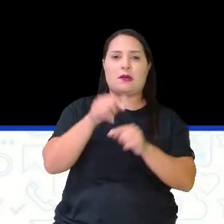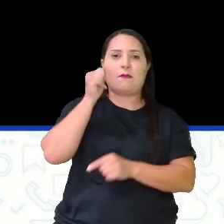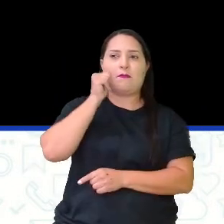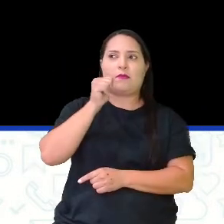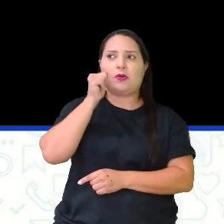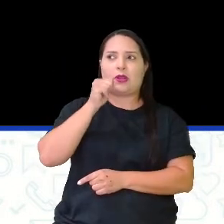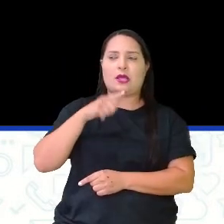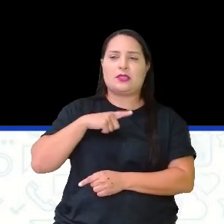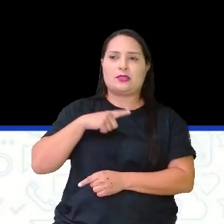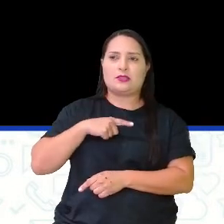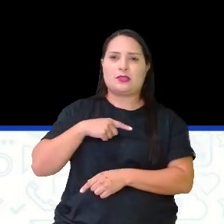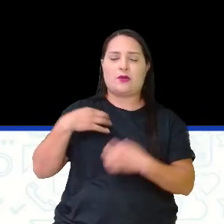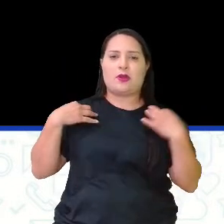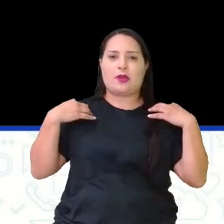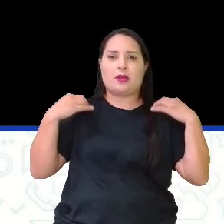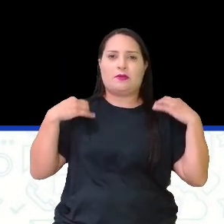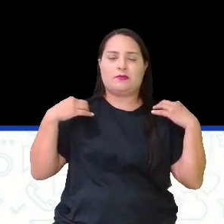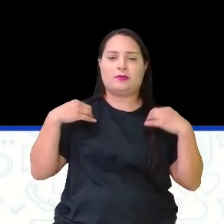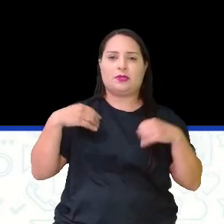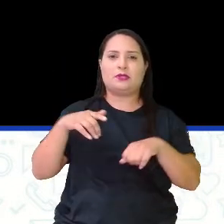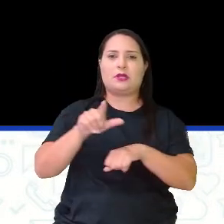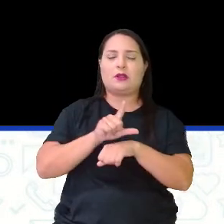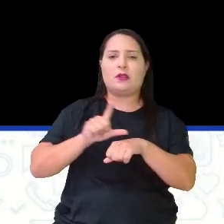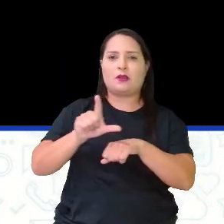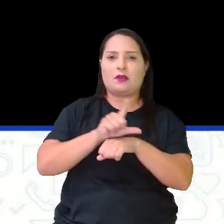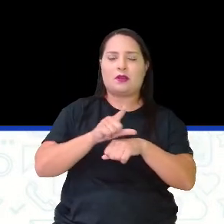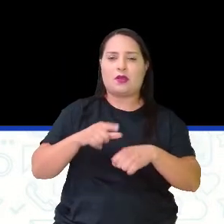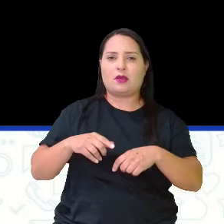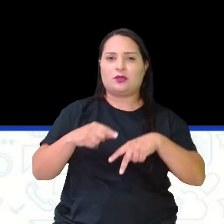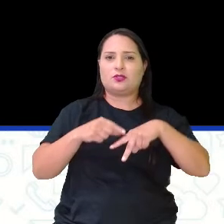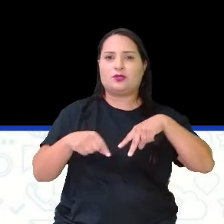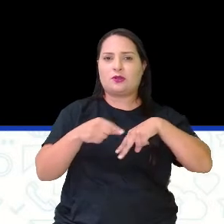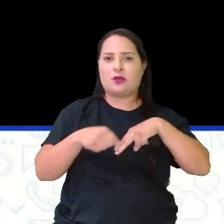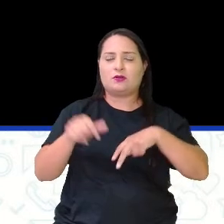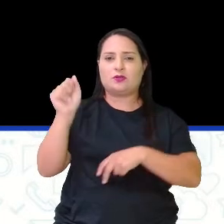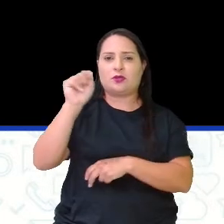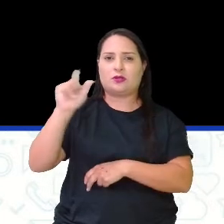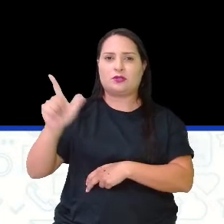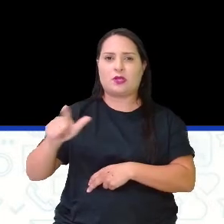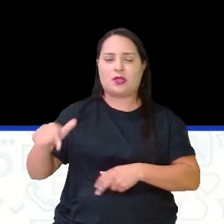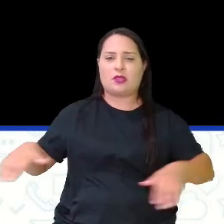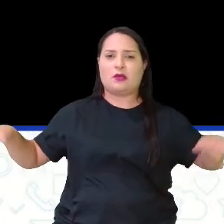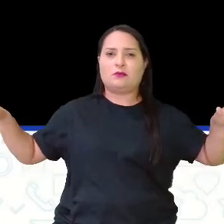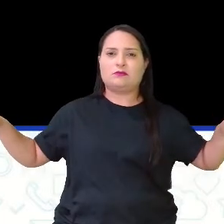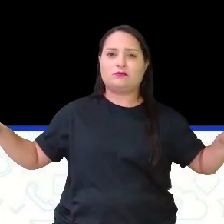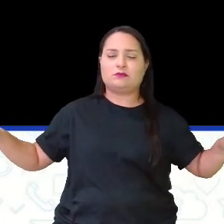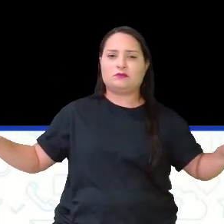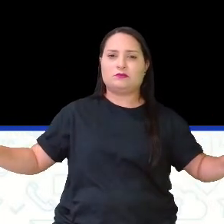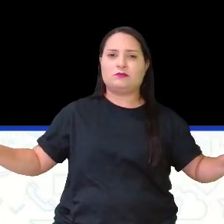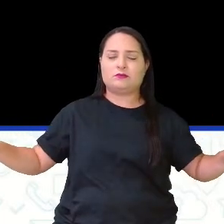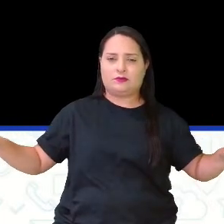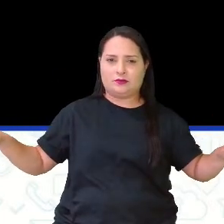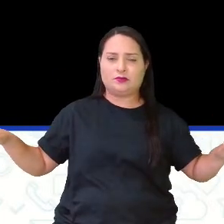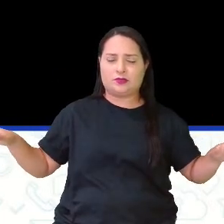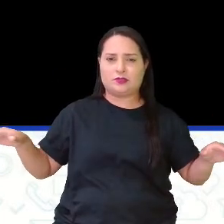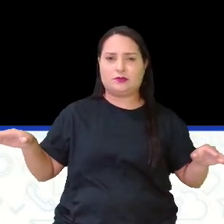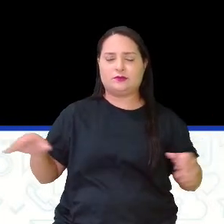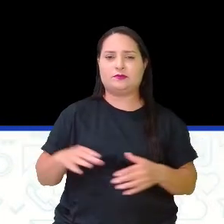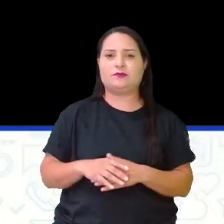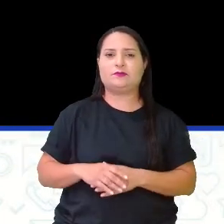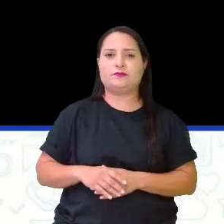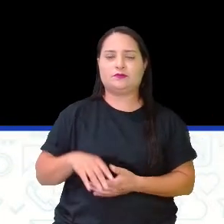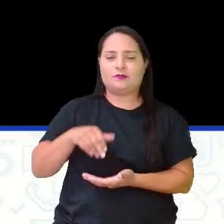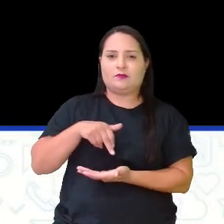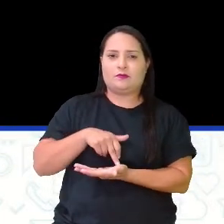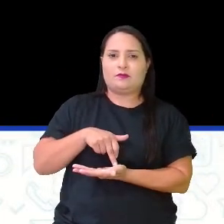camisa lilás e uma calça azul, com os braços abertos, né, fazendo aí uma posição com o